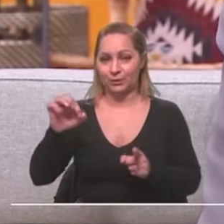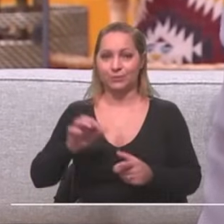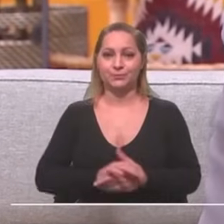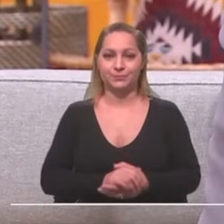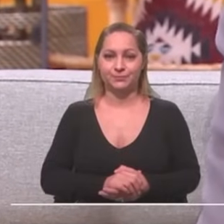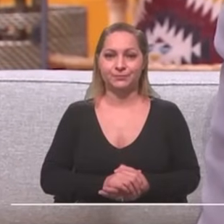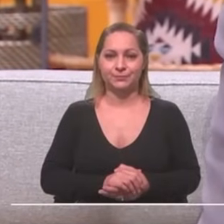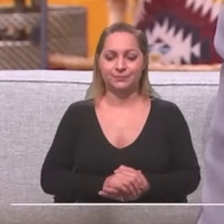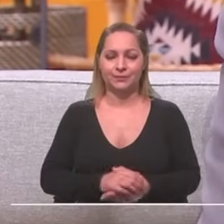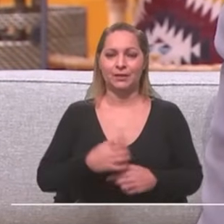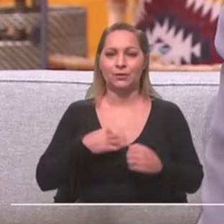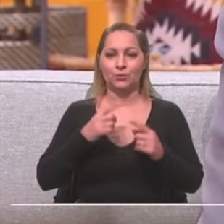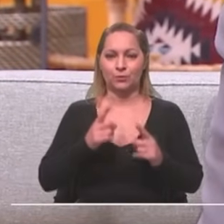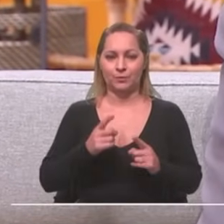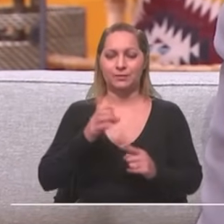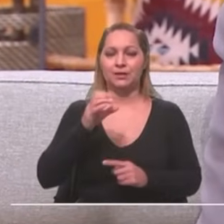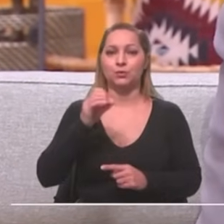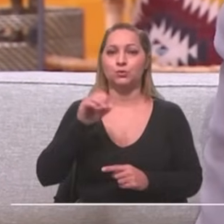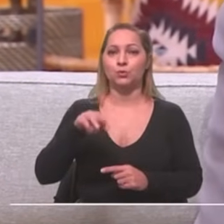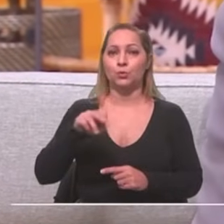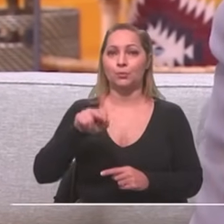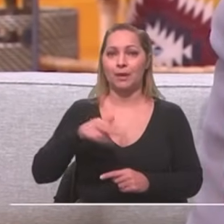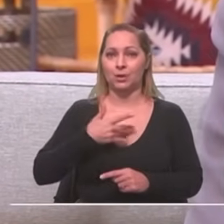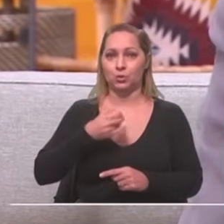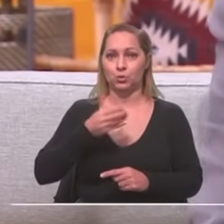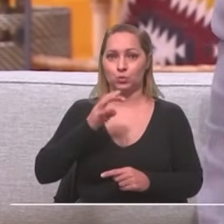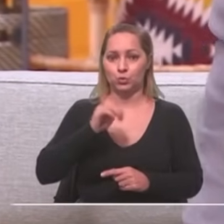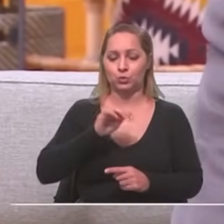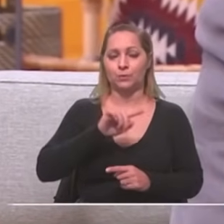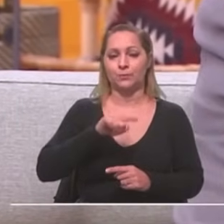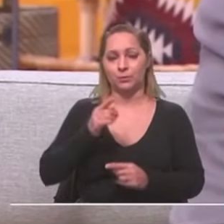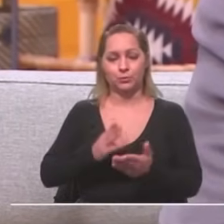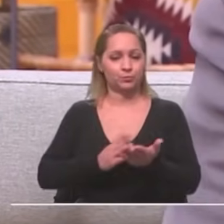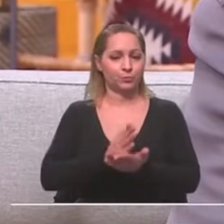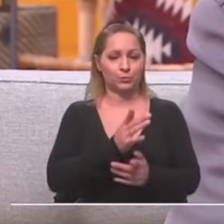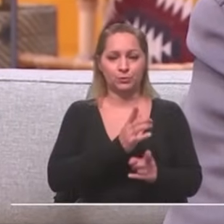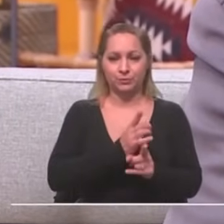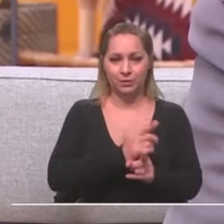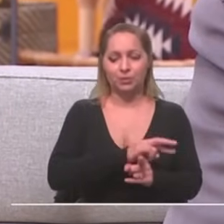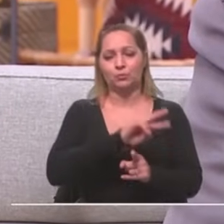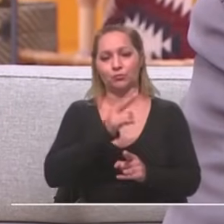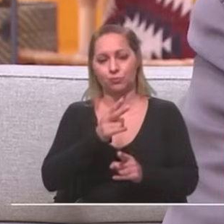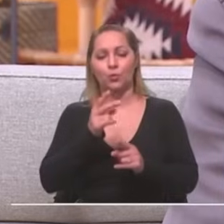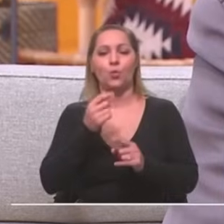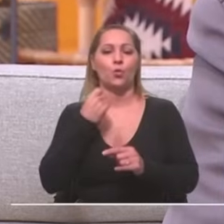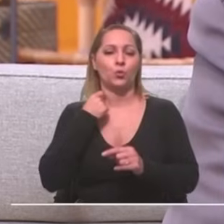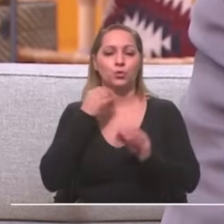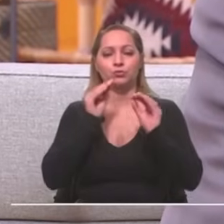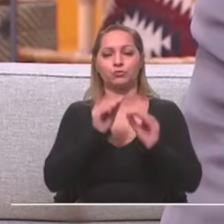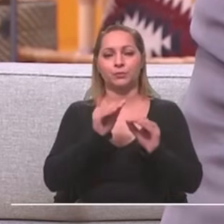1988. Comecei no Regimento de Comandos, depois do Regimento de Comandos fiz o mesmo percurso, fui ao curso de formação de